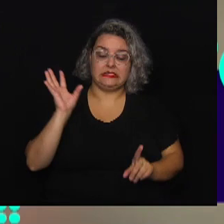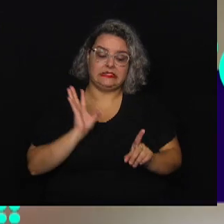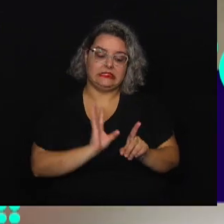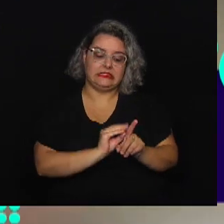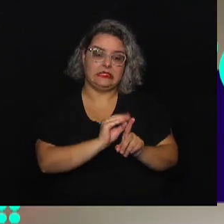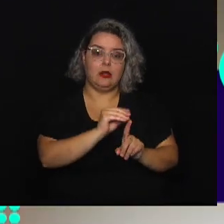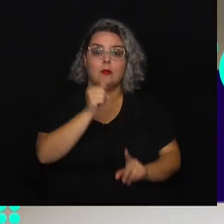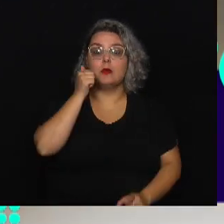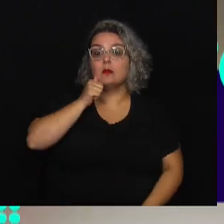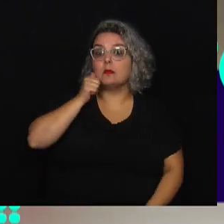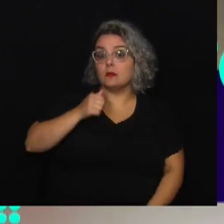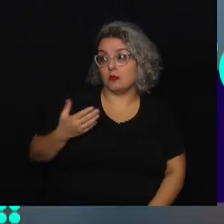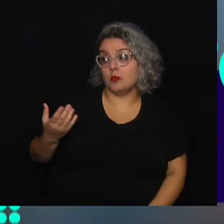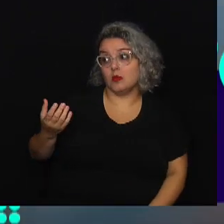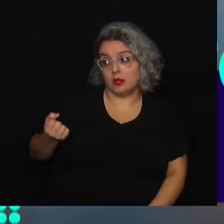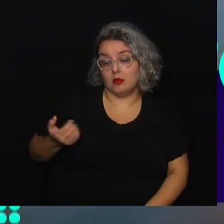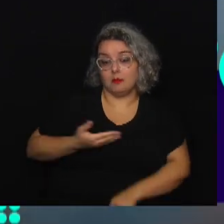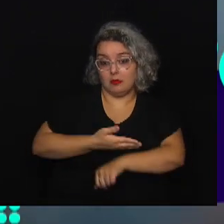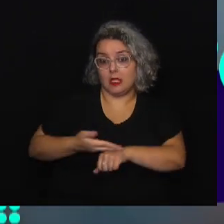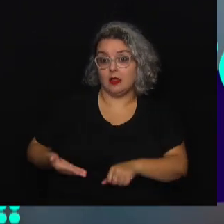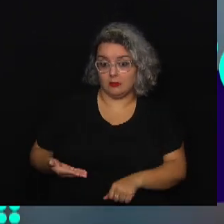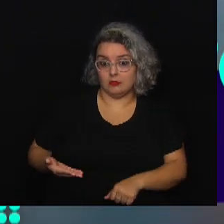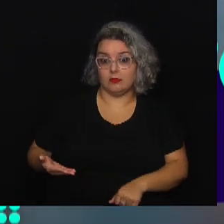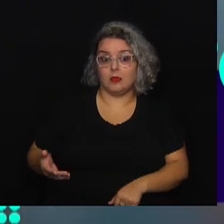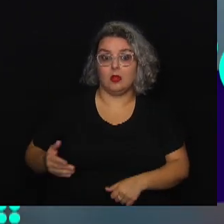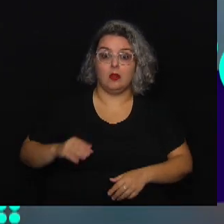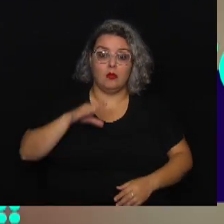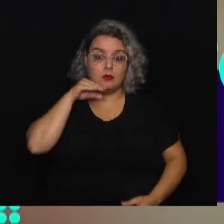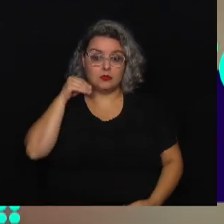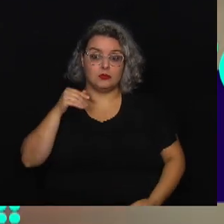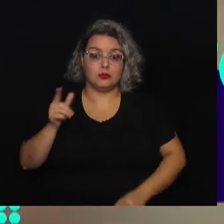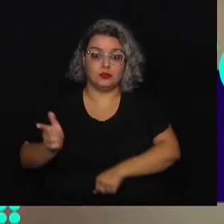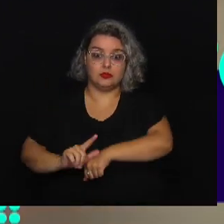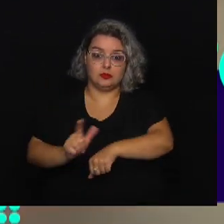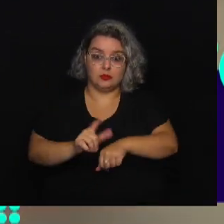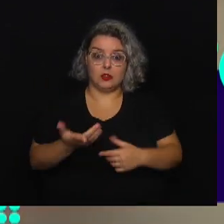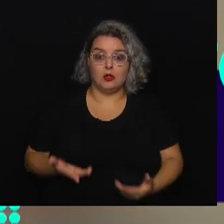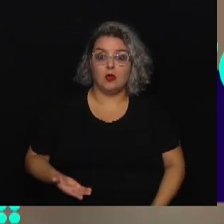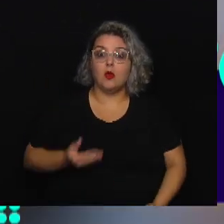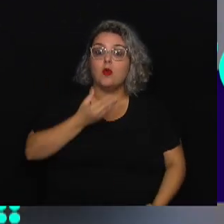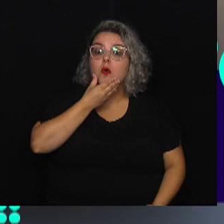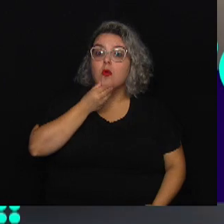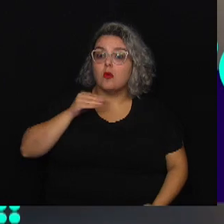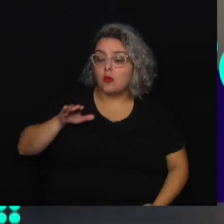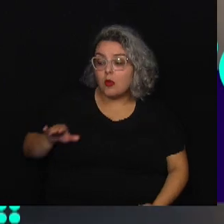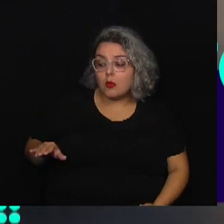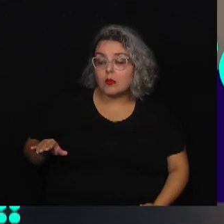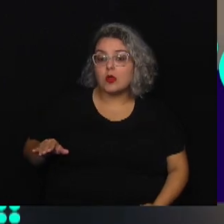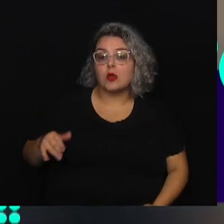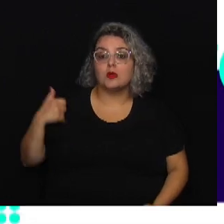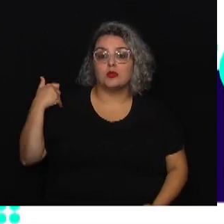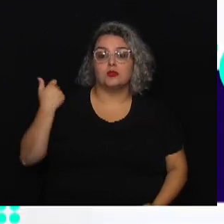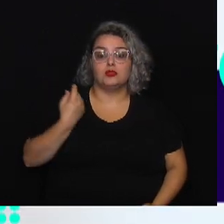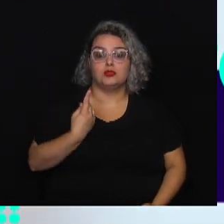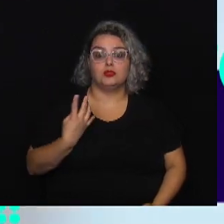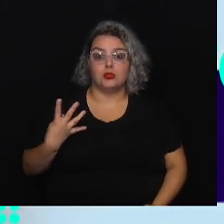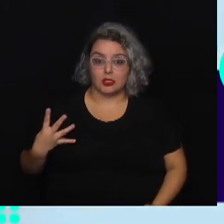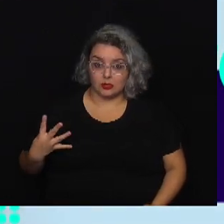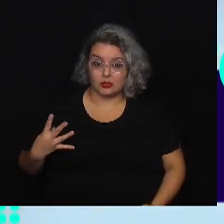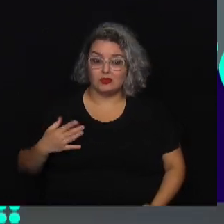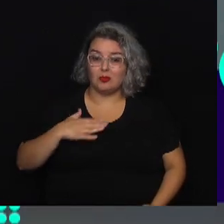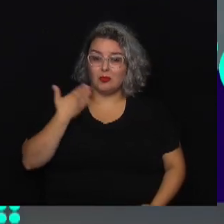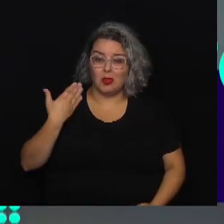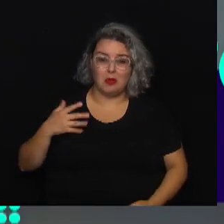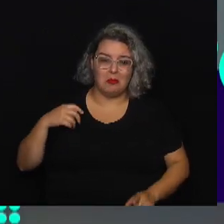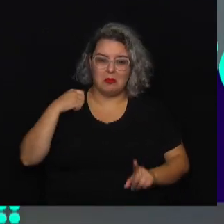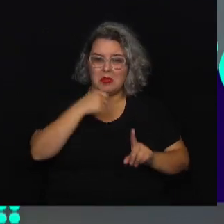branca, funcionária de uma loja de conveniências. Raptado, o menino de 14 anos foi brutalmente assassinado. Em busca